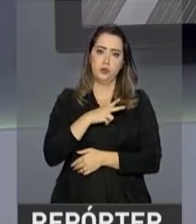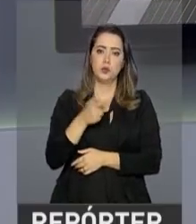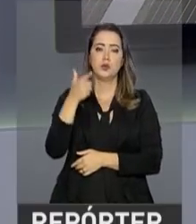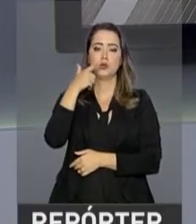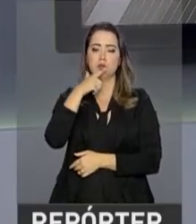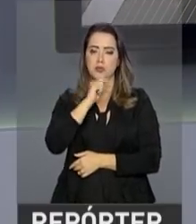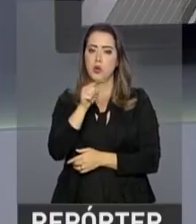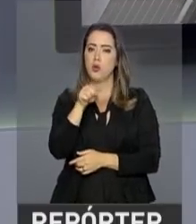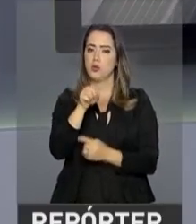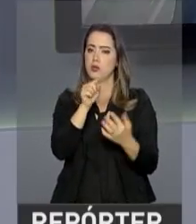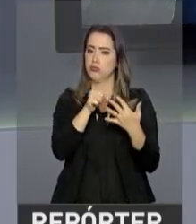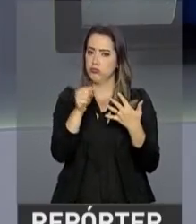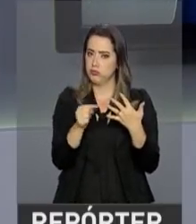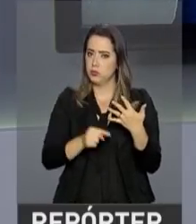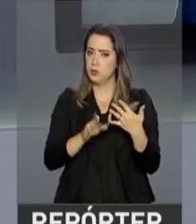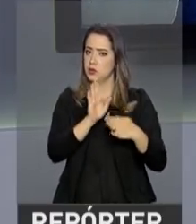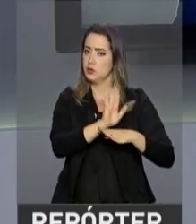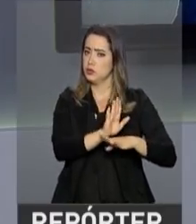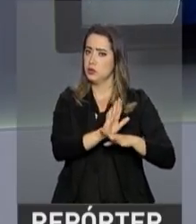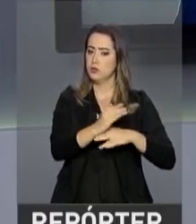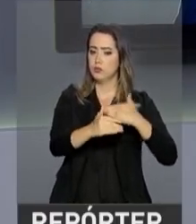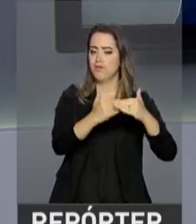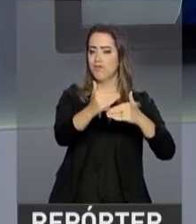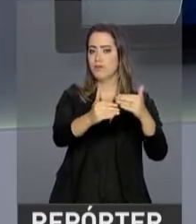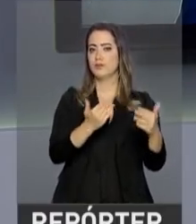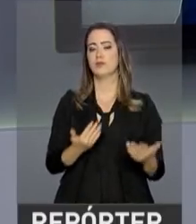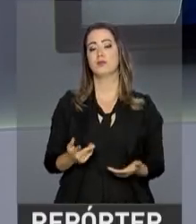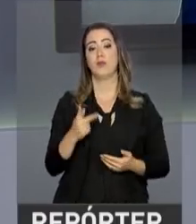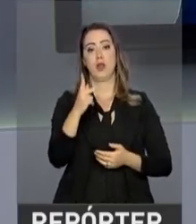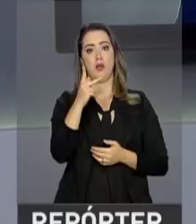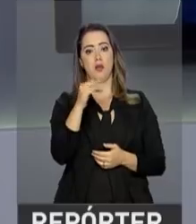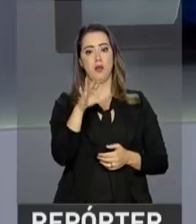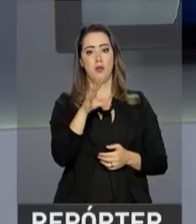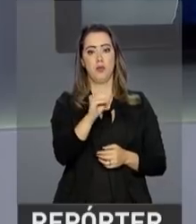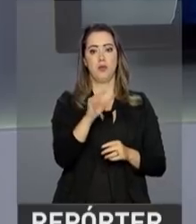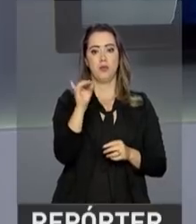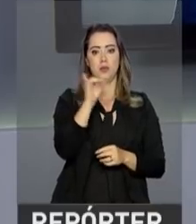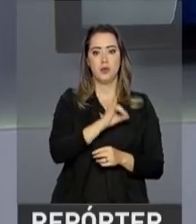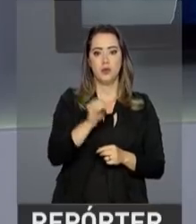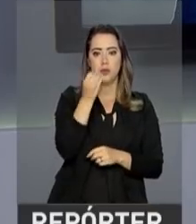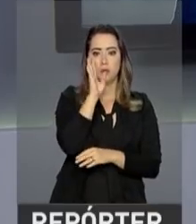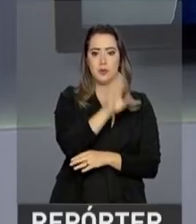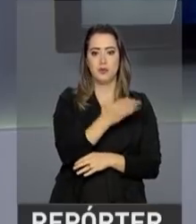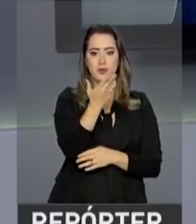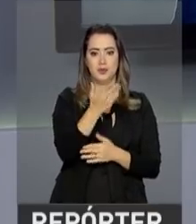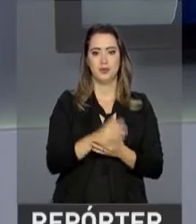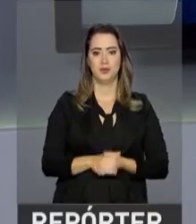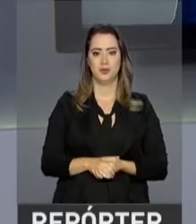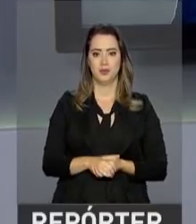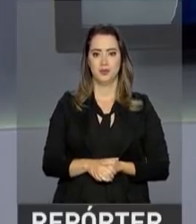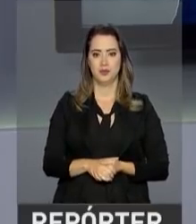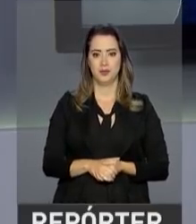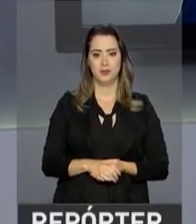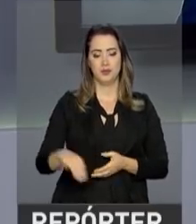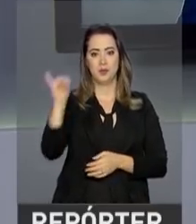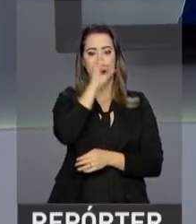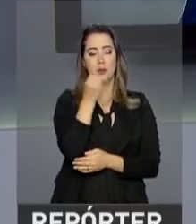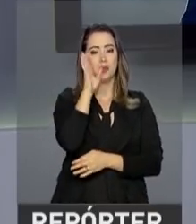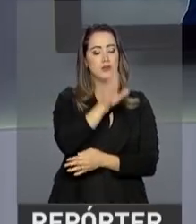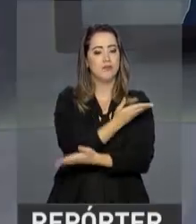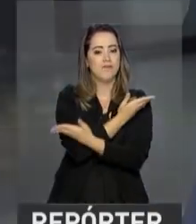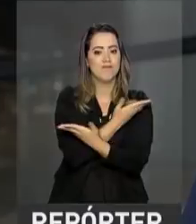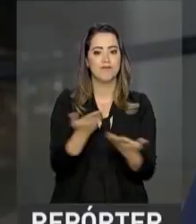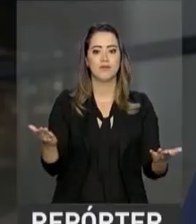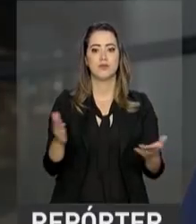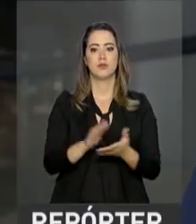o repórter pablo mundim tem mais detalhes pra gente boa tarde tá blue touch alessandra